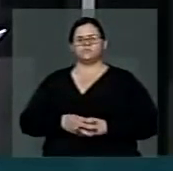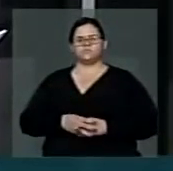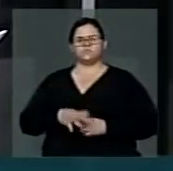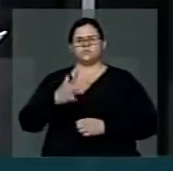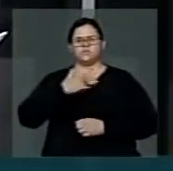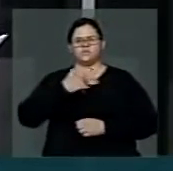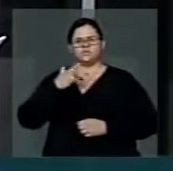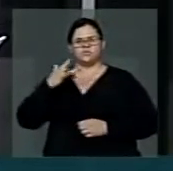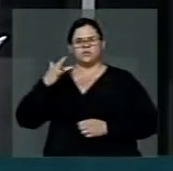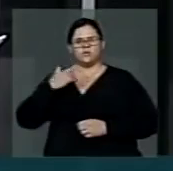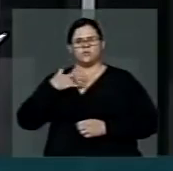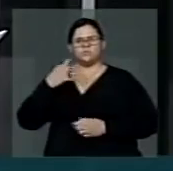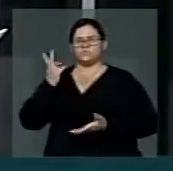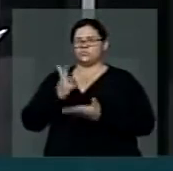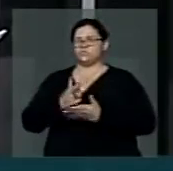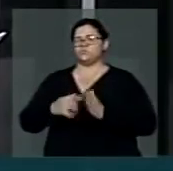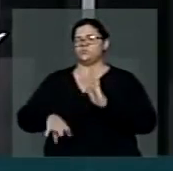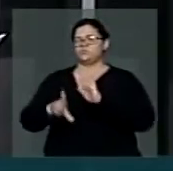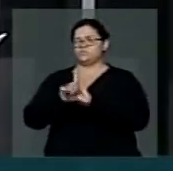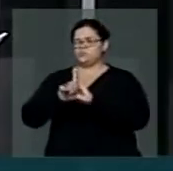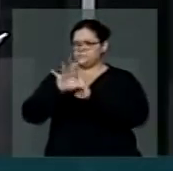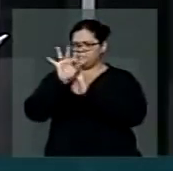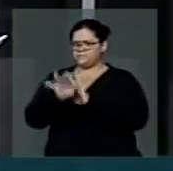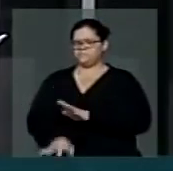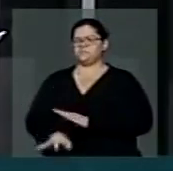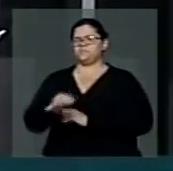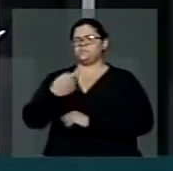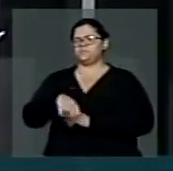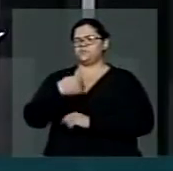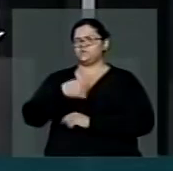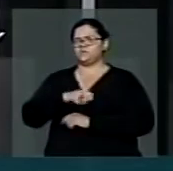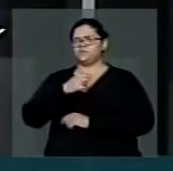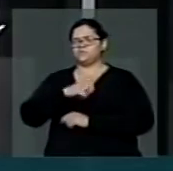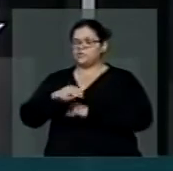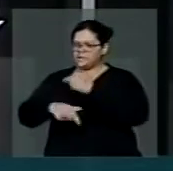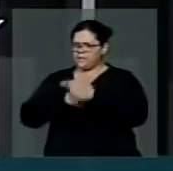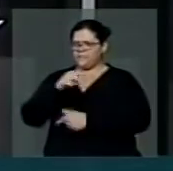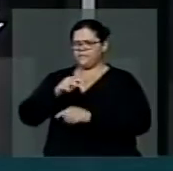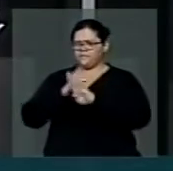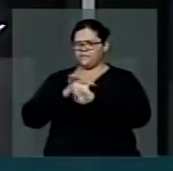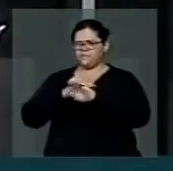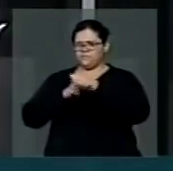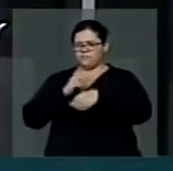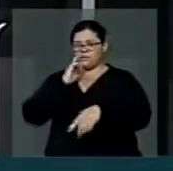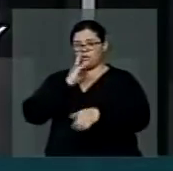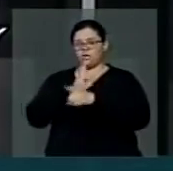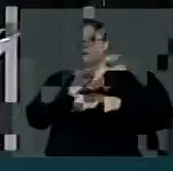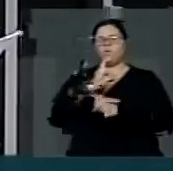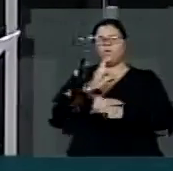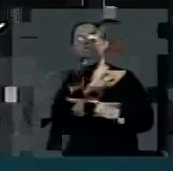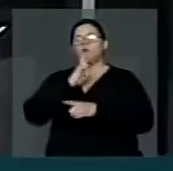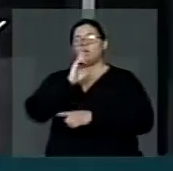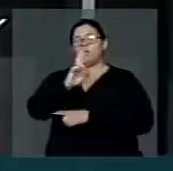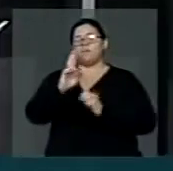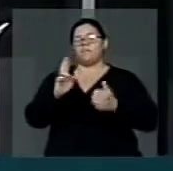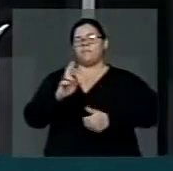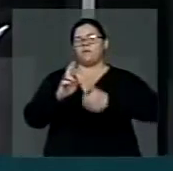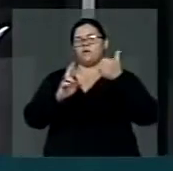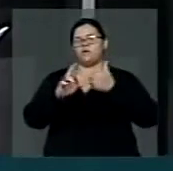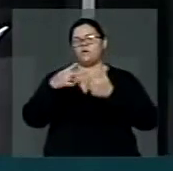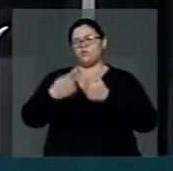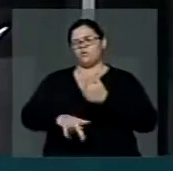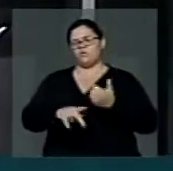de pressões legítimas que podem, estas sim, encontrar ressonância no